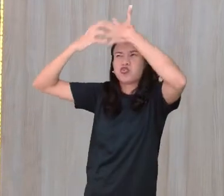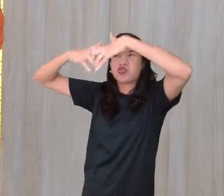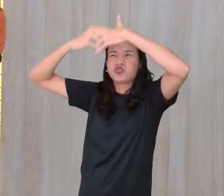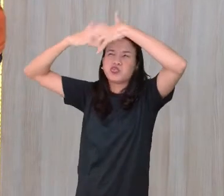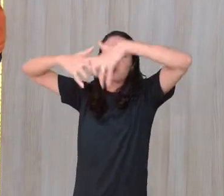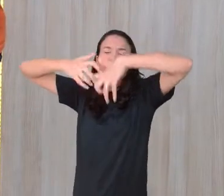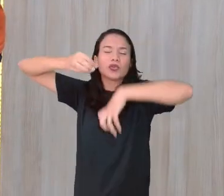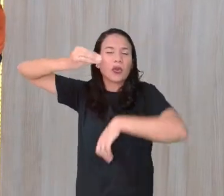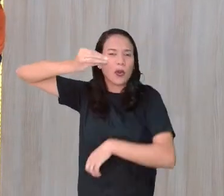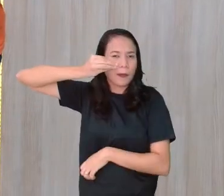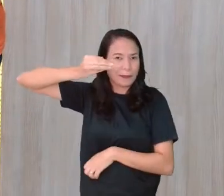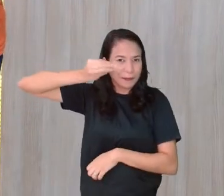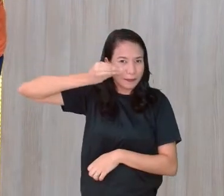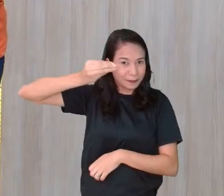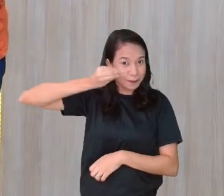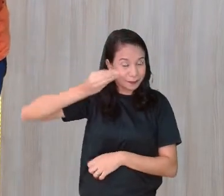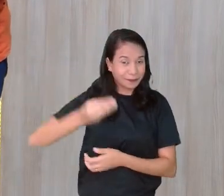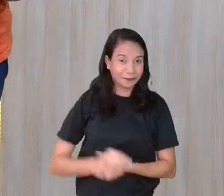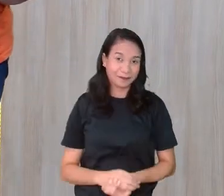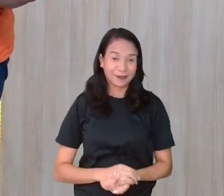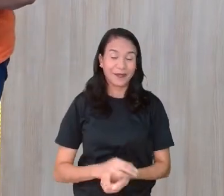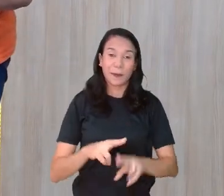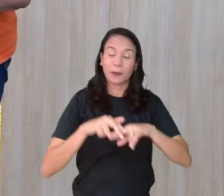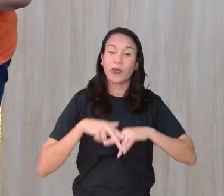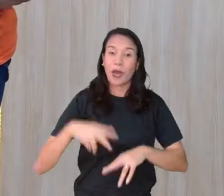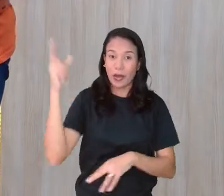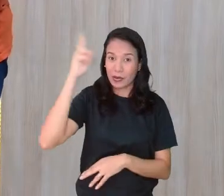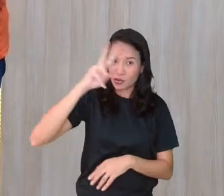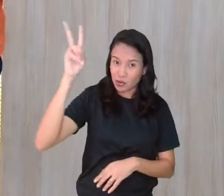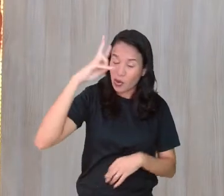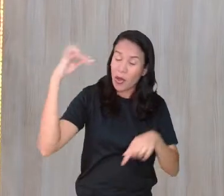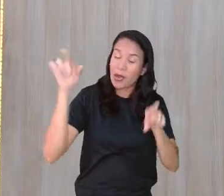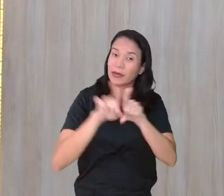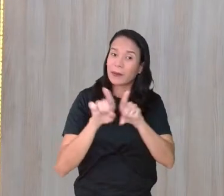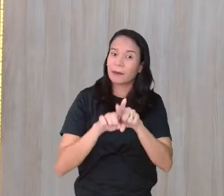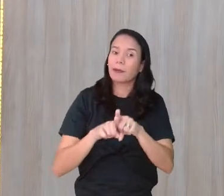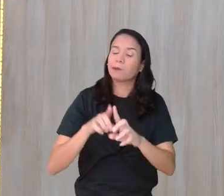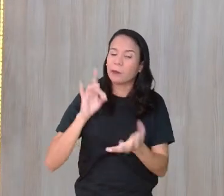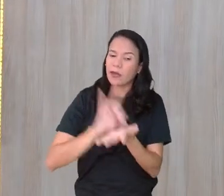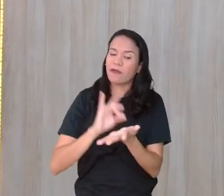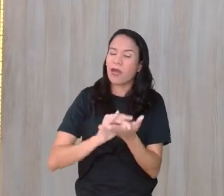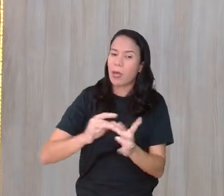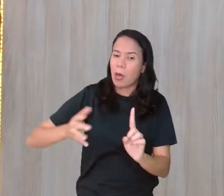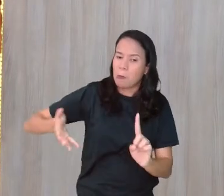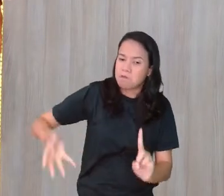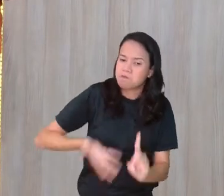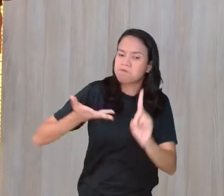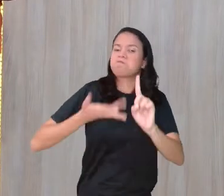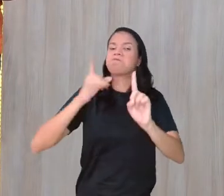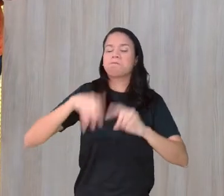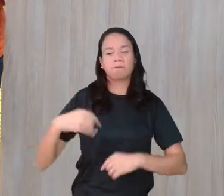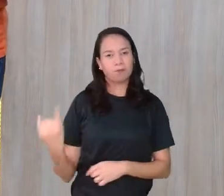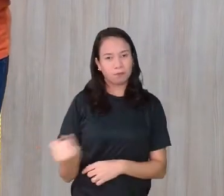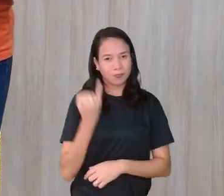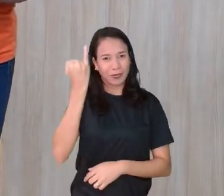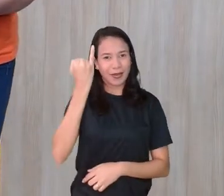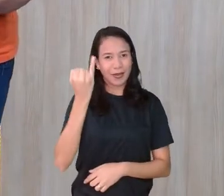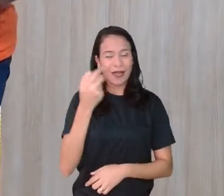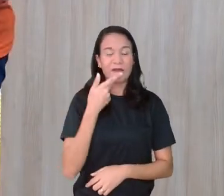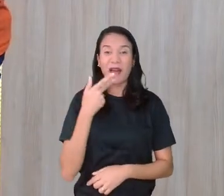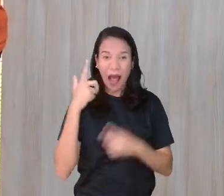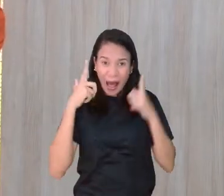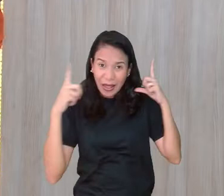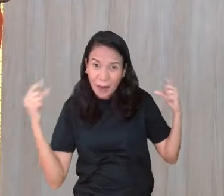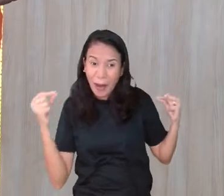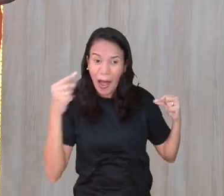mais, observar mais. Mas a história aí da grande contribuição de Lamarck é muito importante. A gente não vai